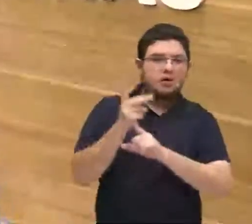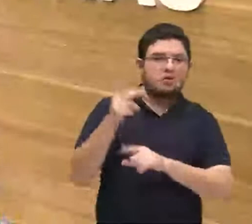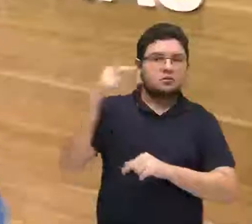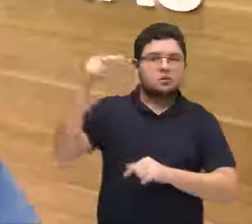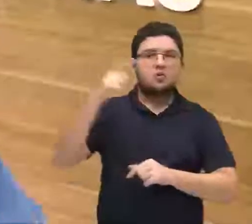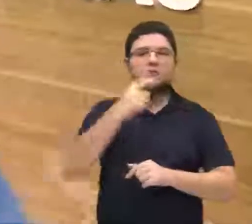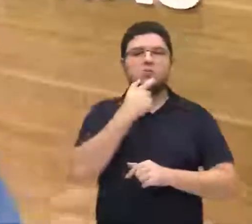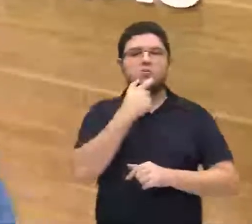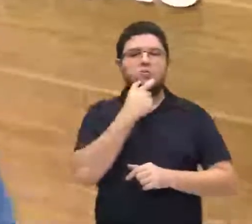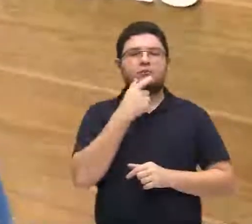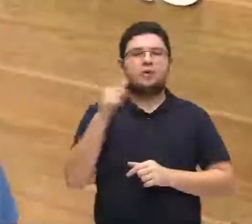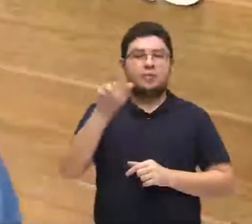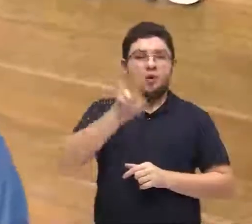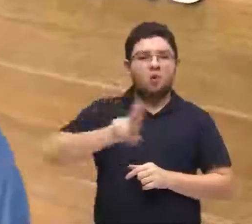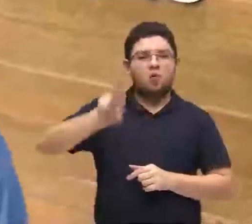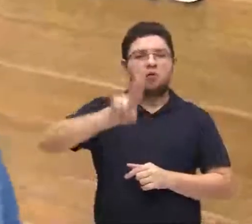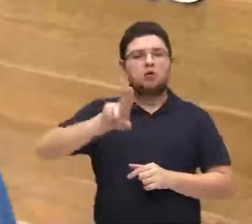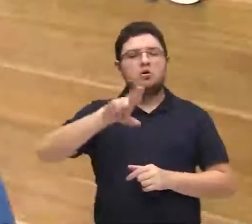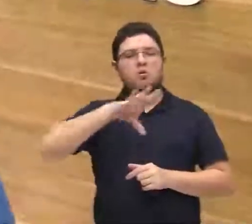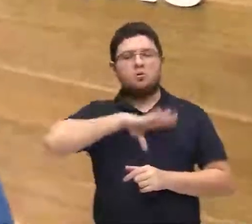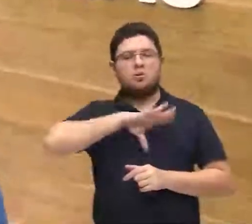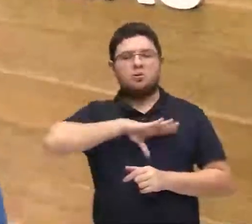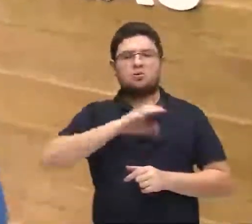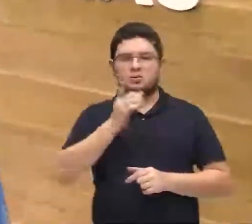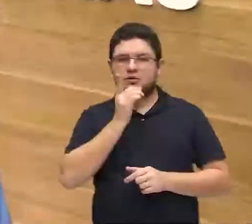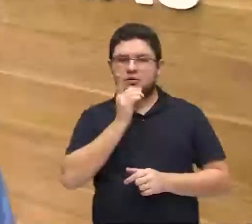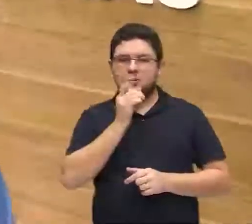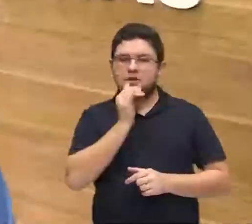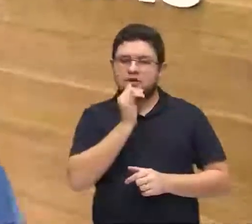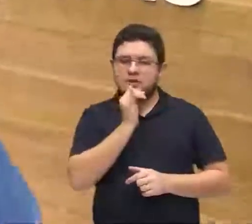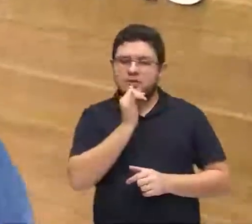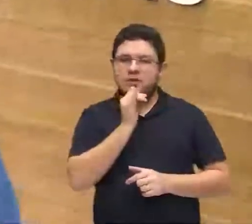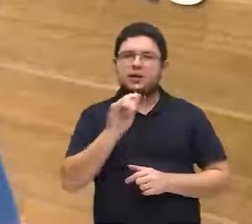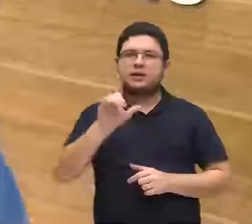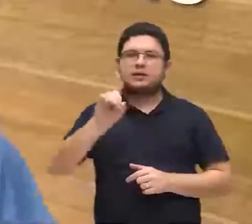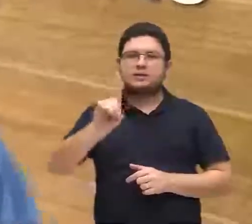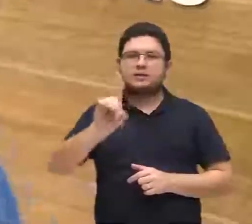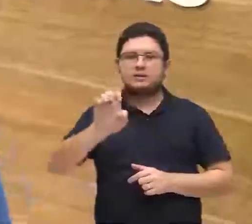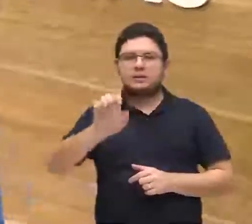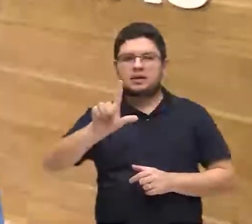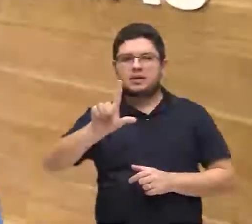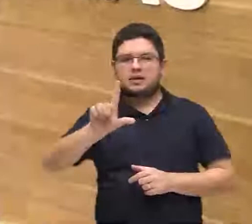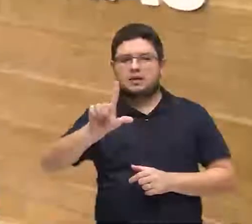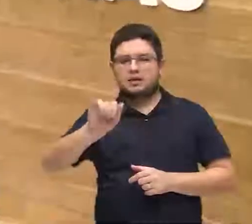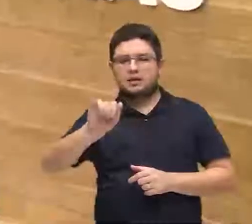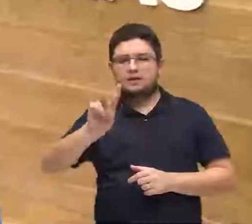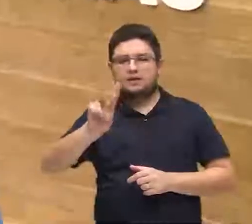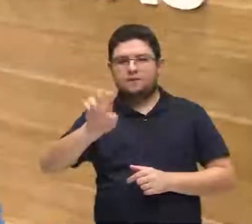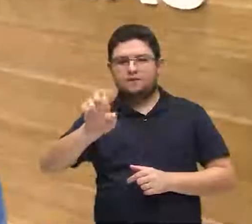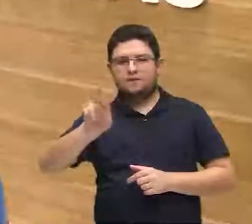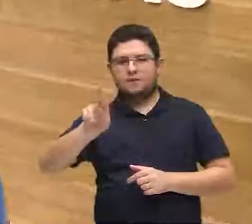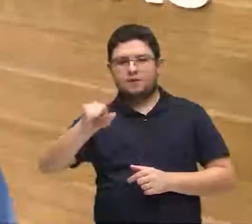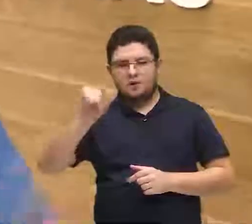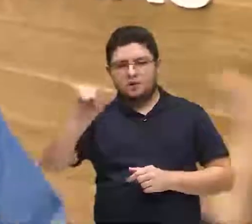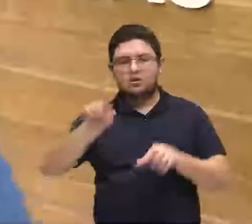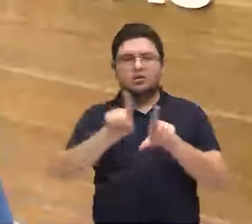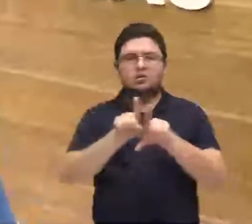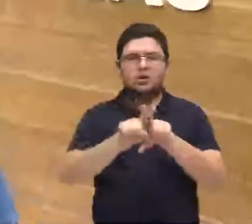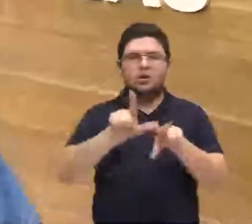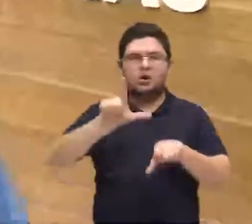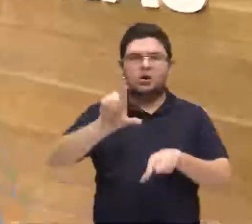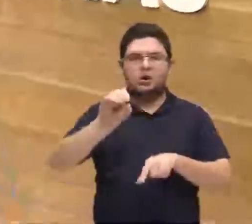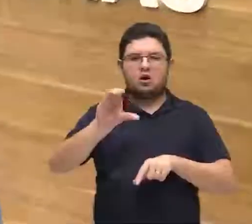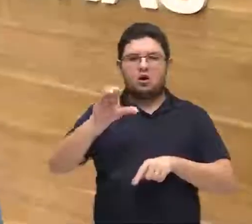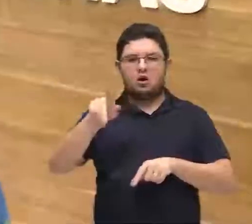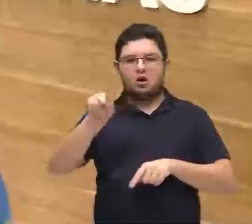para o português, como delivery, né? Tão comum agora, né? Lockdown e assim por diante. Então, são processos,